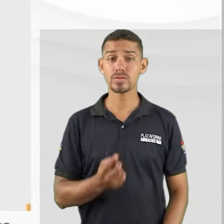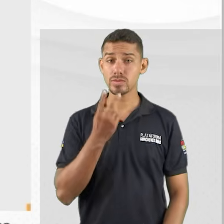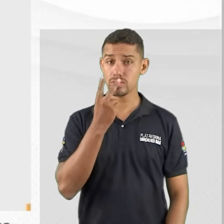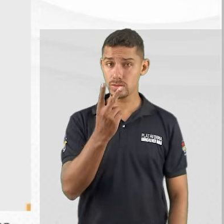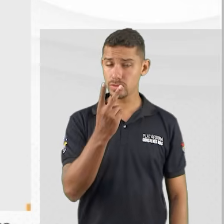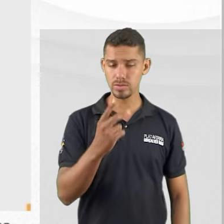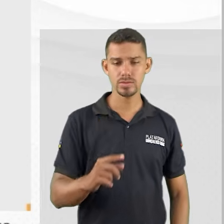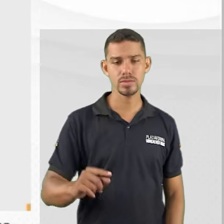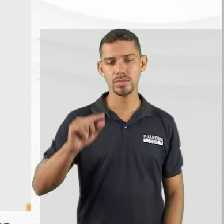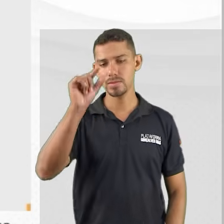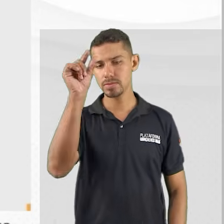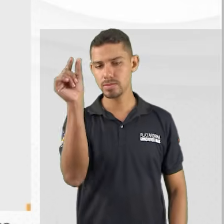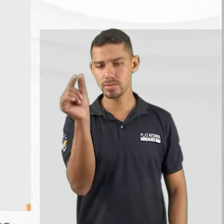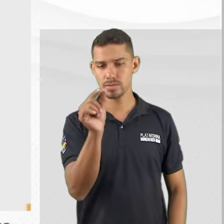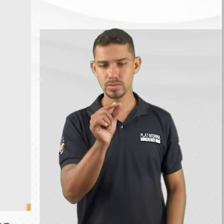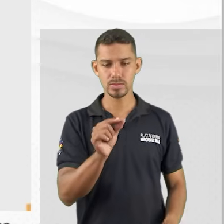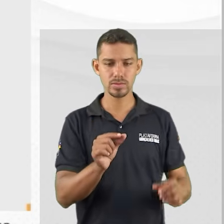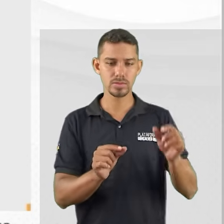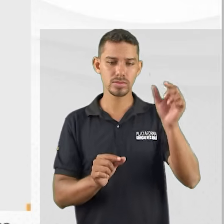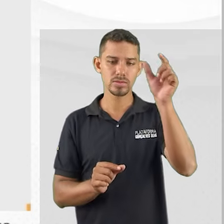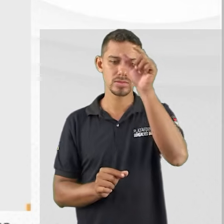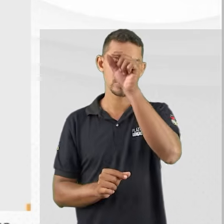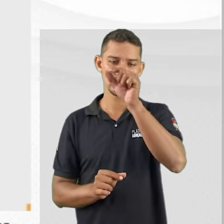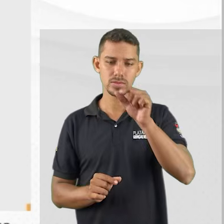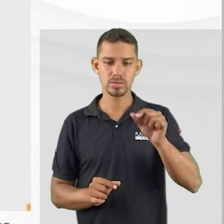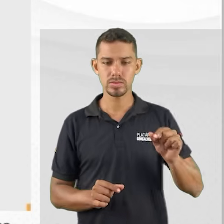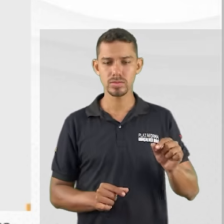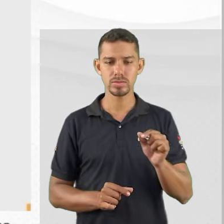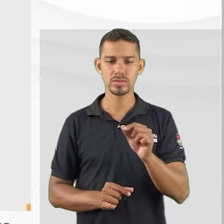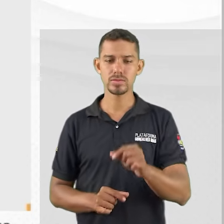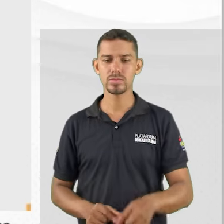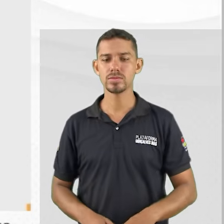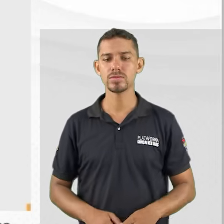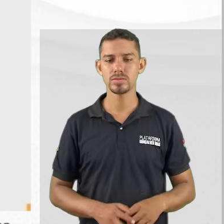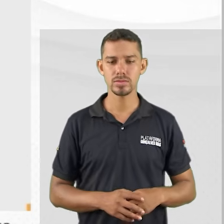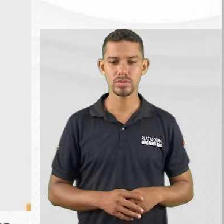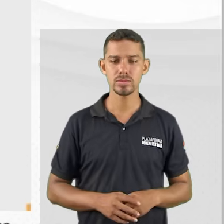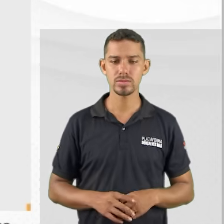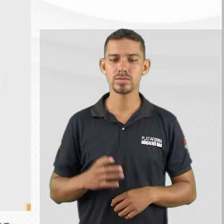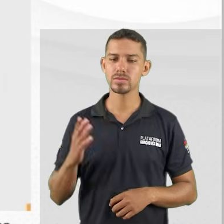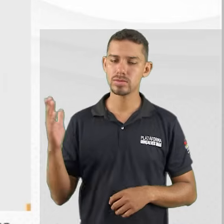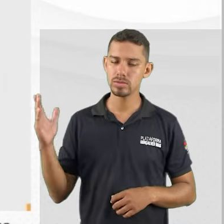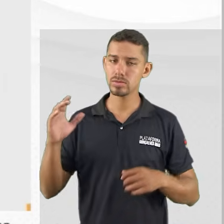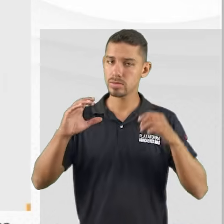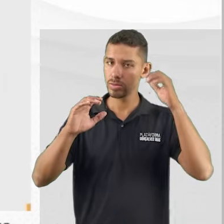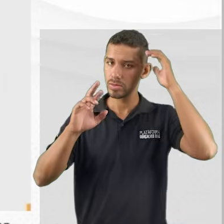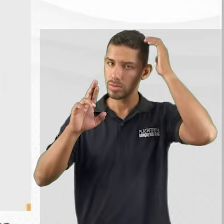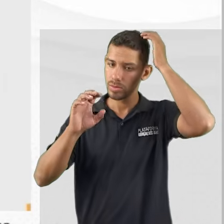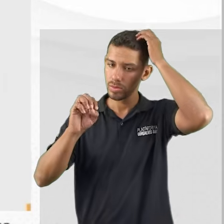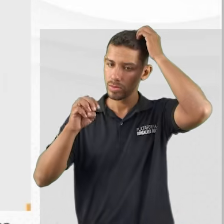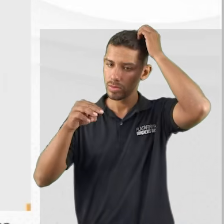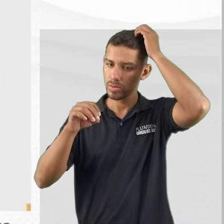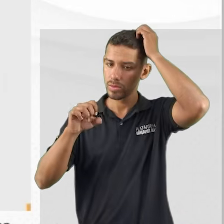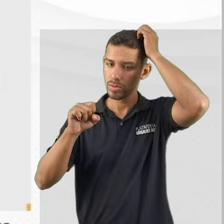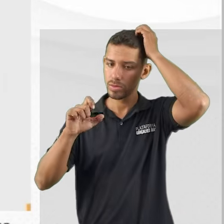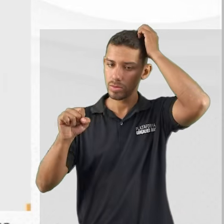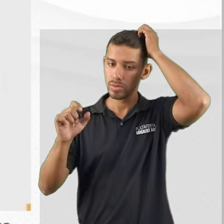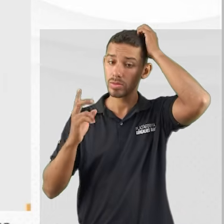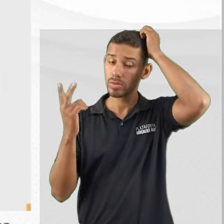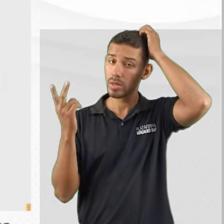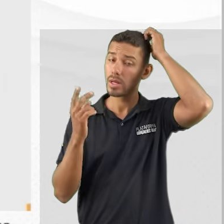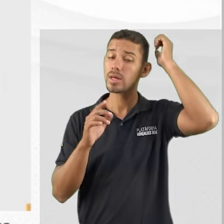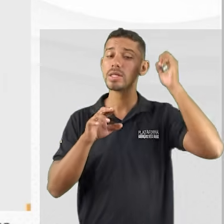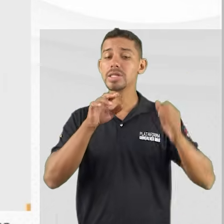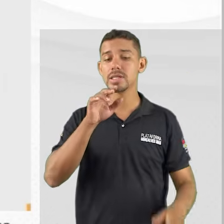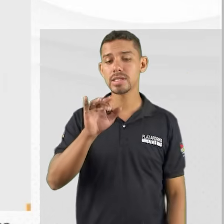duplico, eu então tenho 2 estruturas, formando então um cromossomo, tá? Com cromátides irmãs, que a